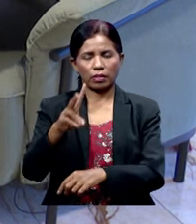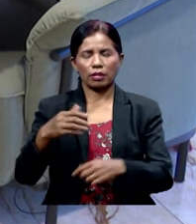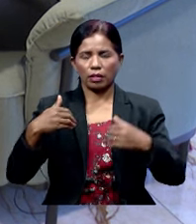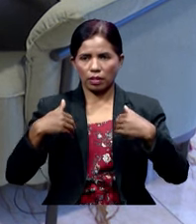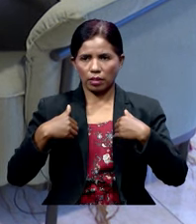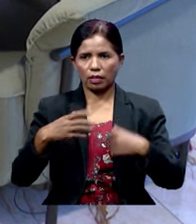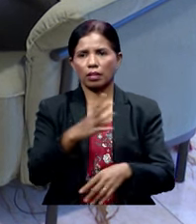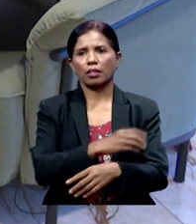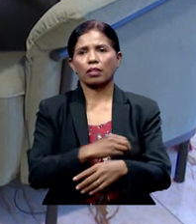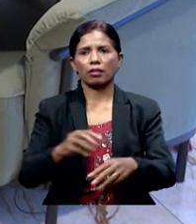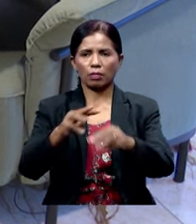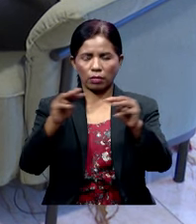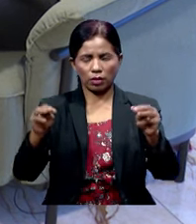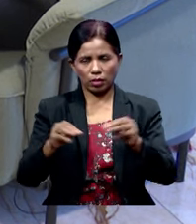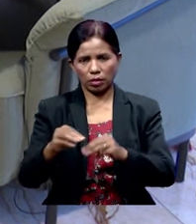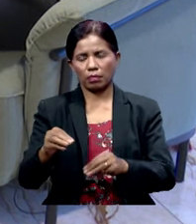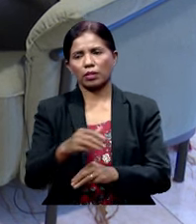outros municípios